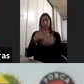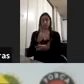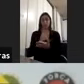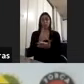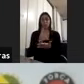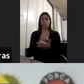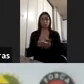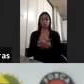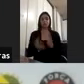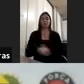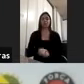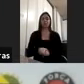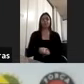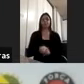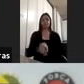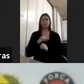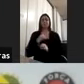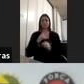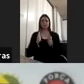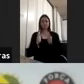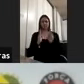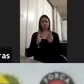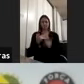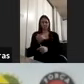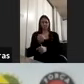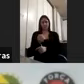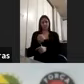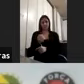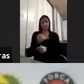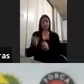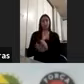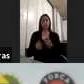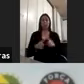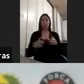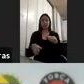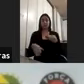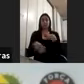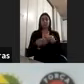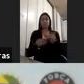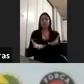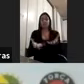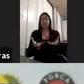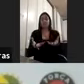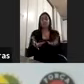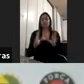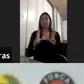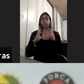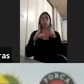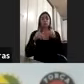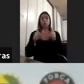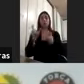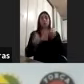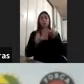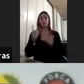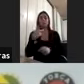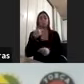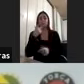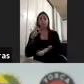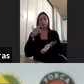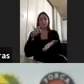coisa. Quando as pessoas dizem verdade, elas repetem sempre a mesma coisa. E é interessante como você disse coisas